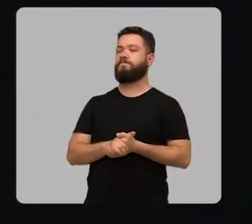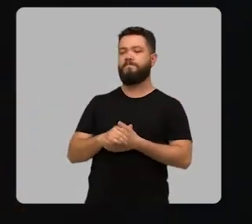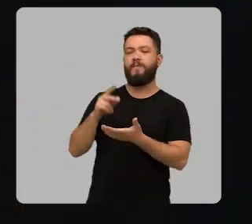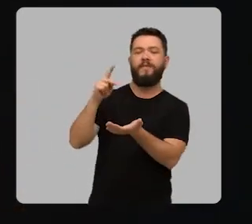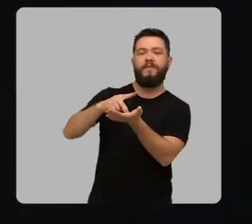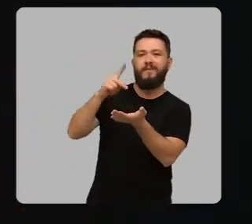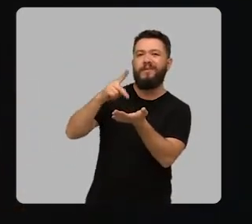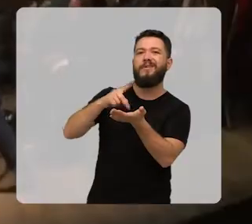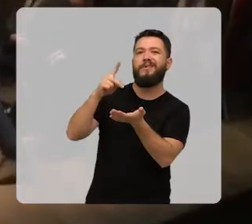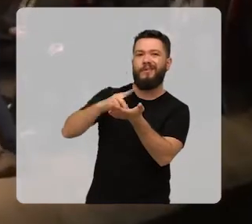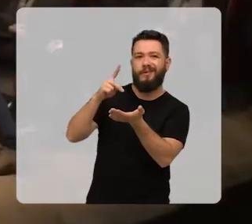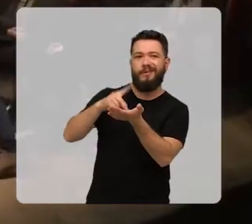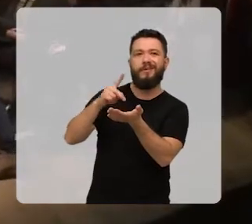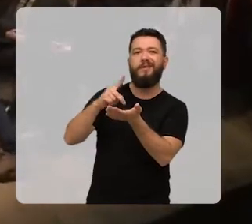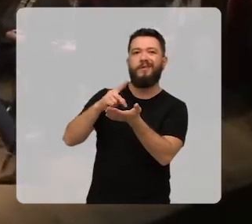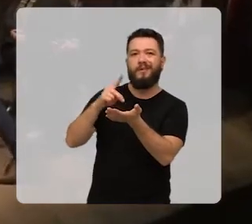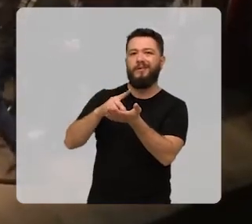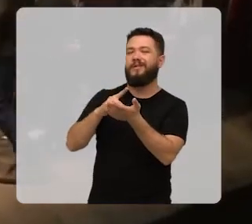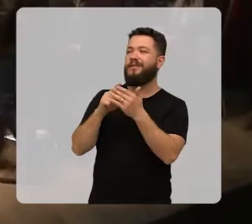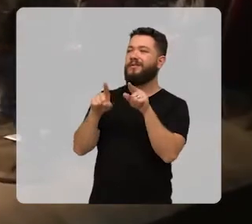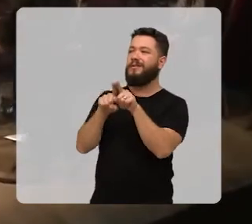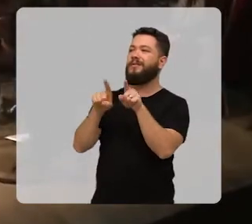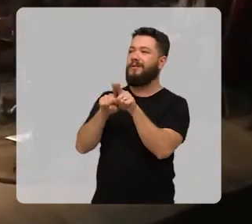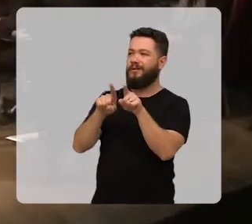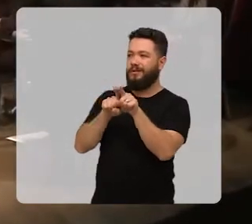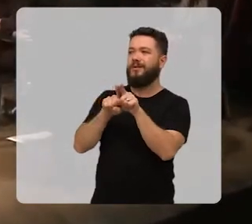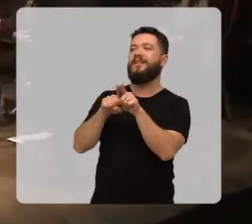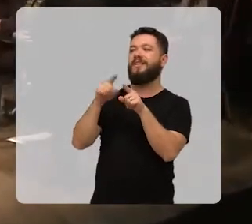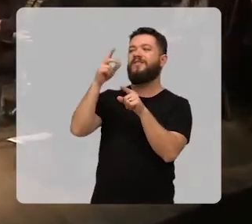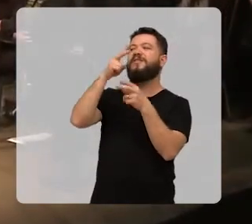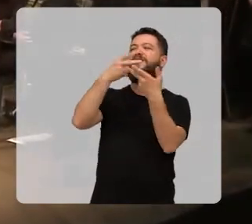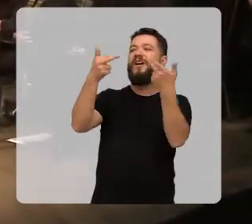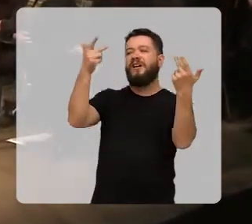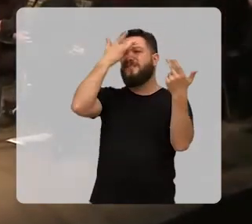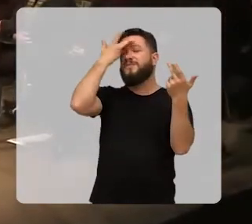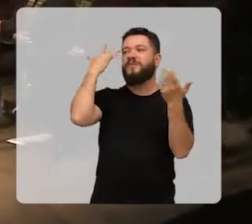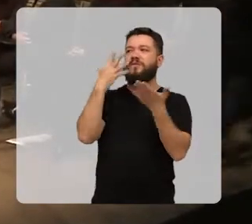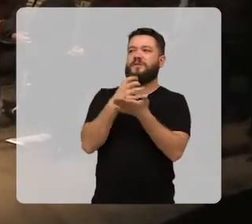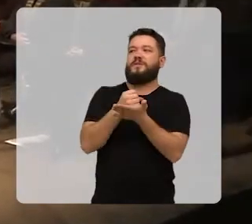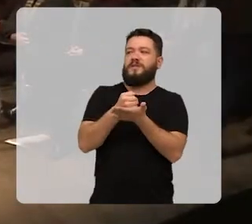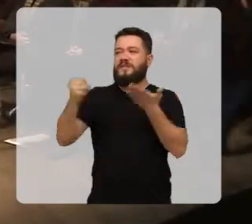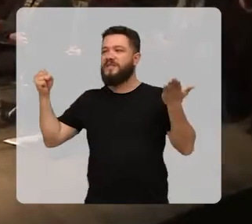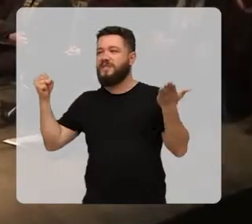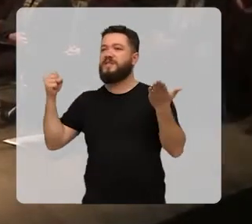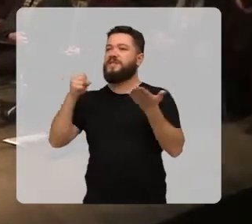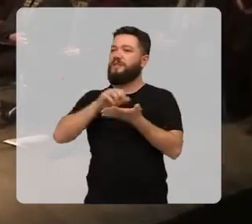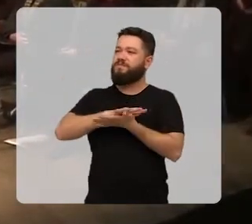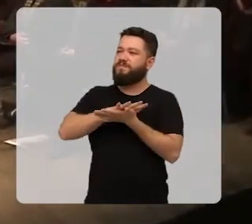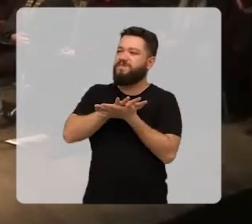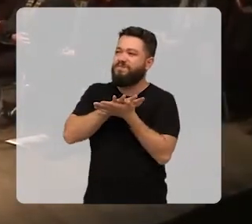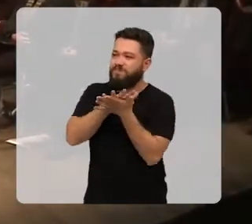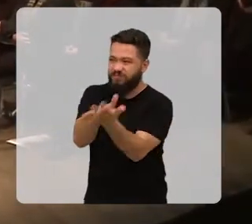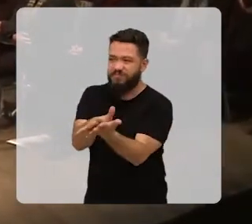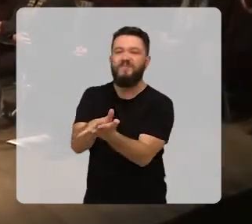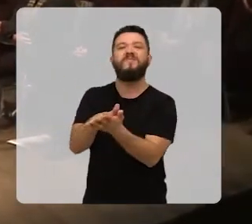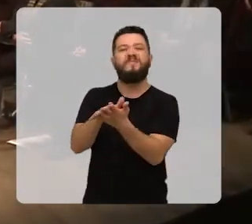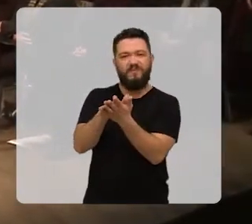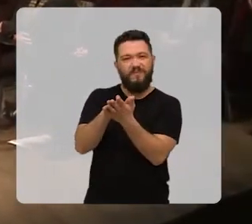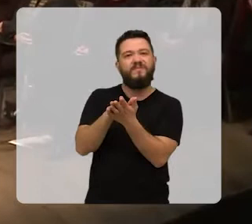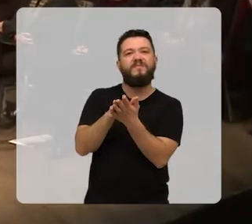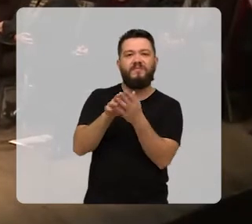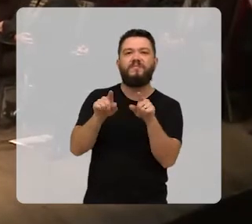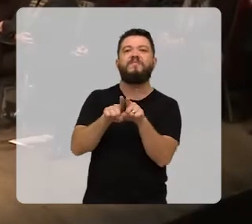foram também foram deportados e massacrados e massacrados e